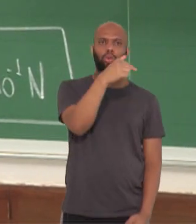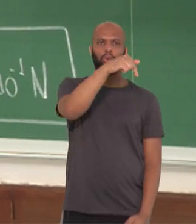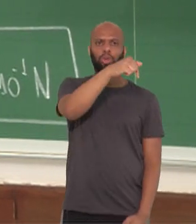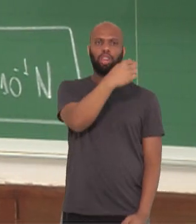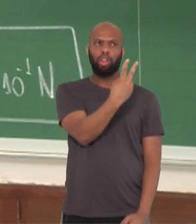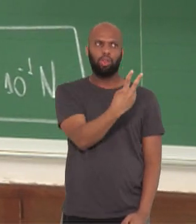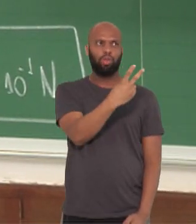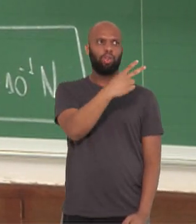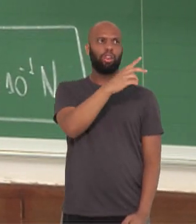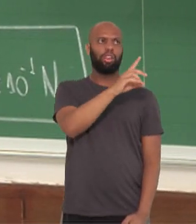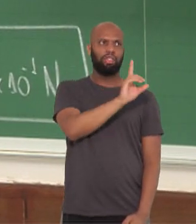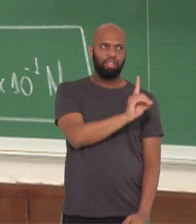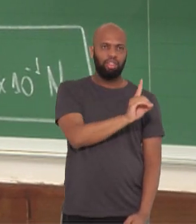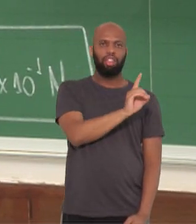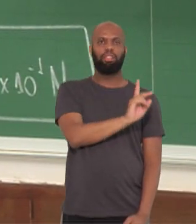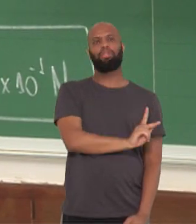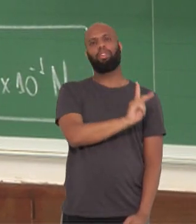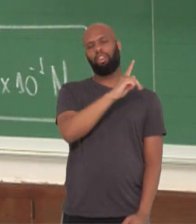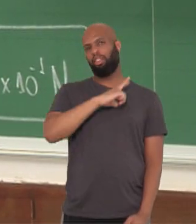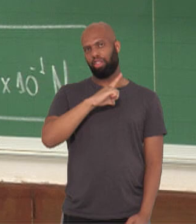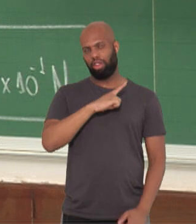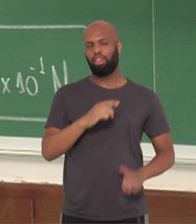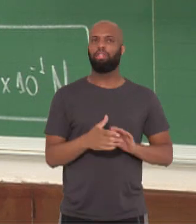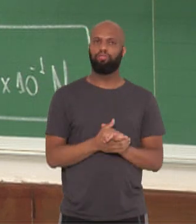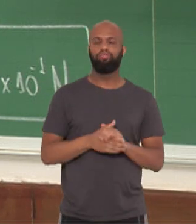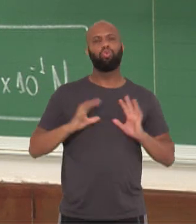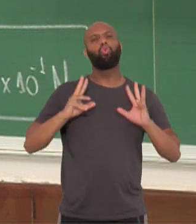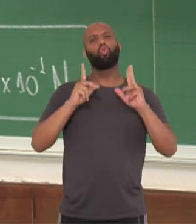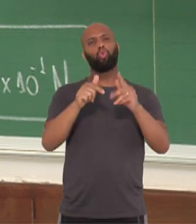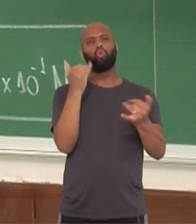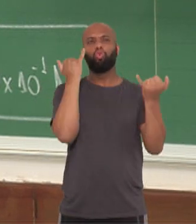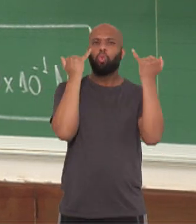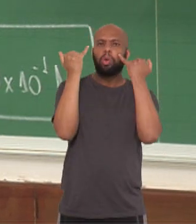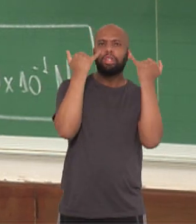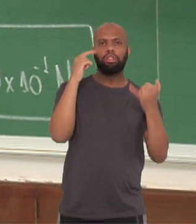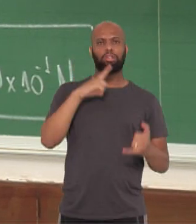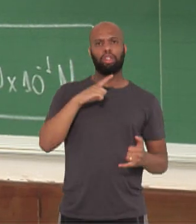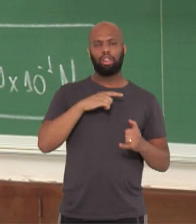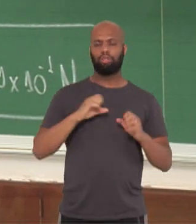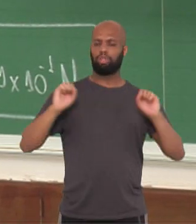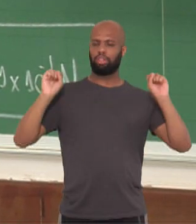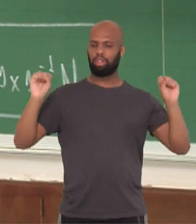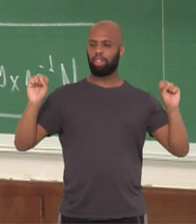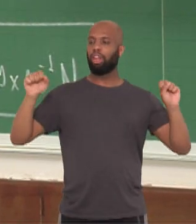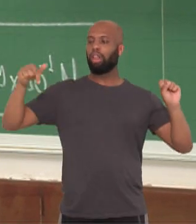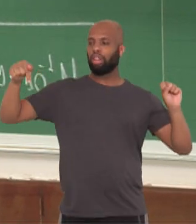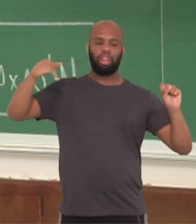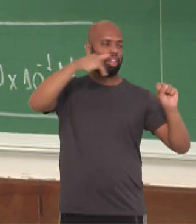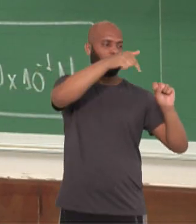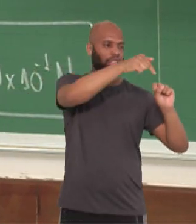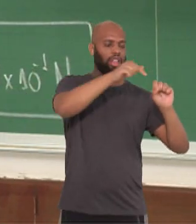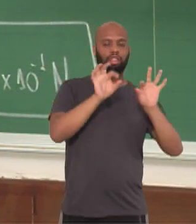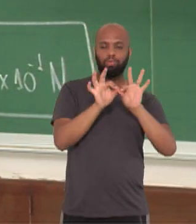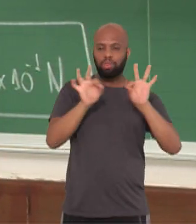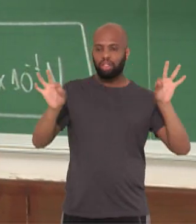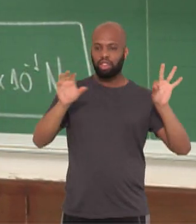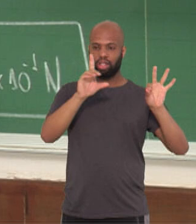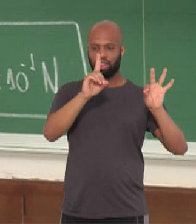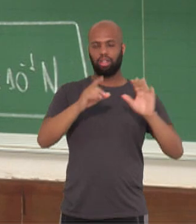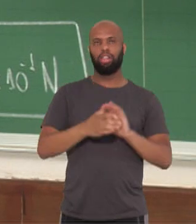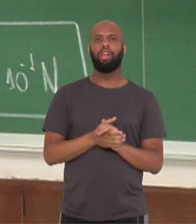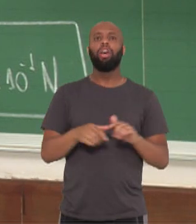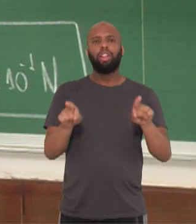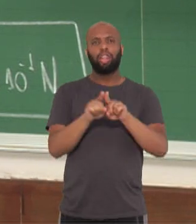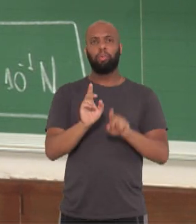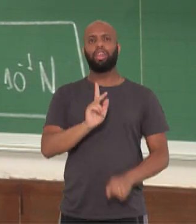valor das cargas elétricas, distância da separação entre as cargas e a constante eletrostática. Isso é um